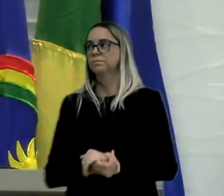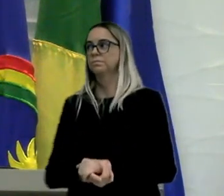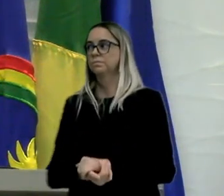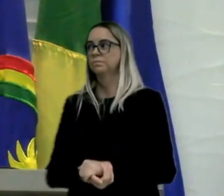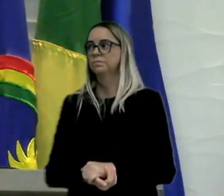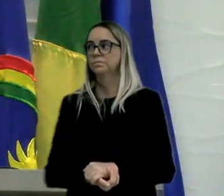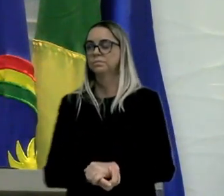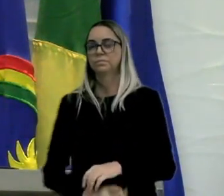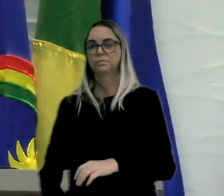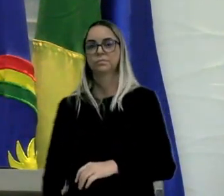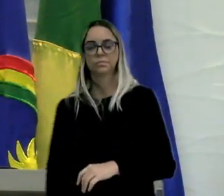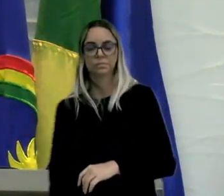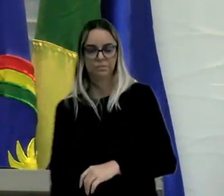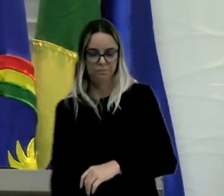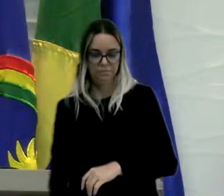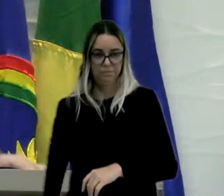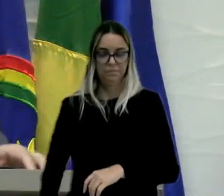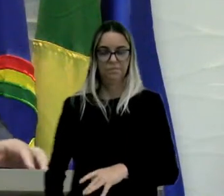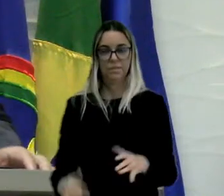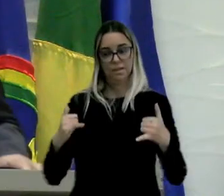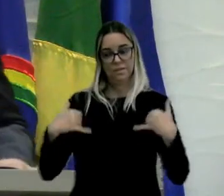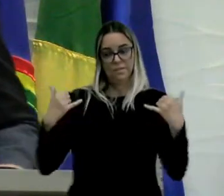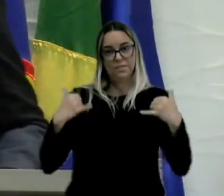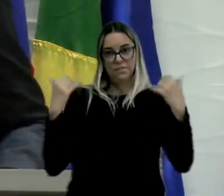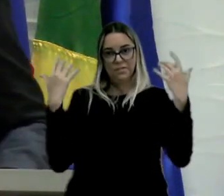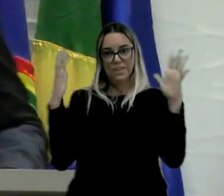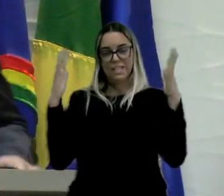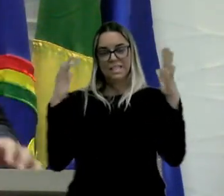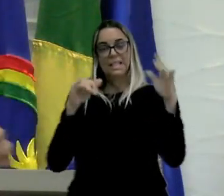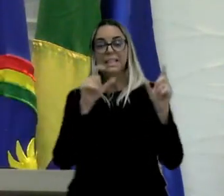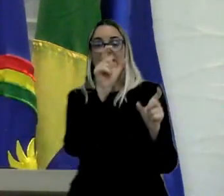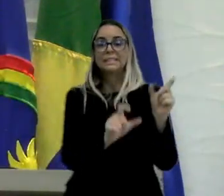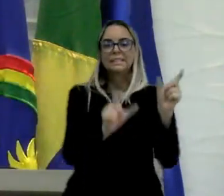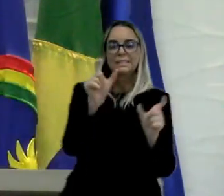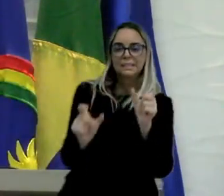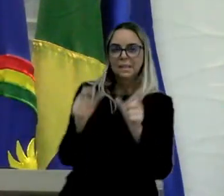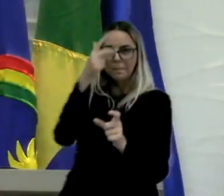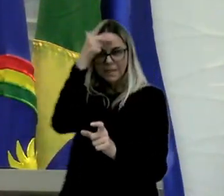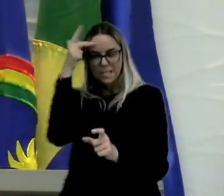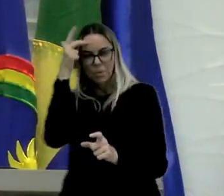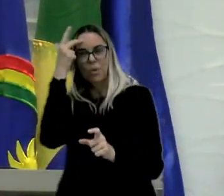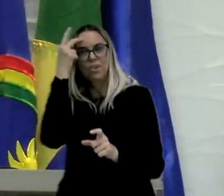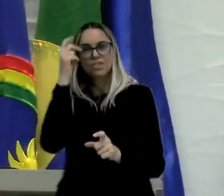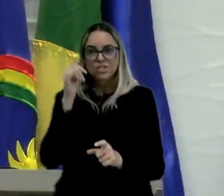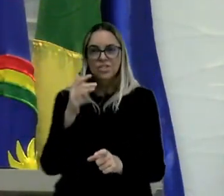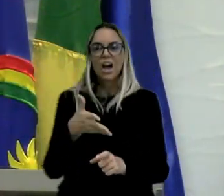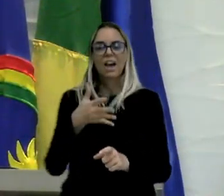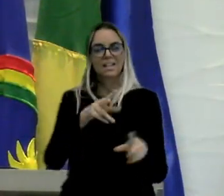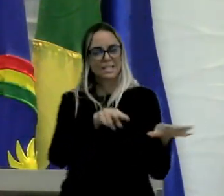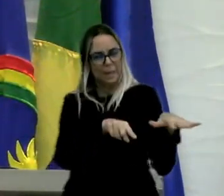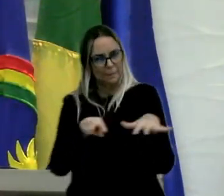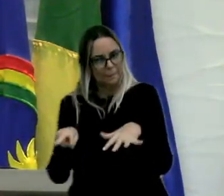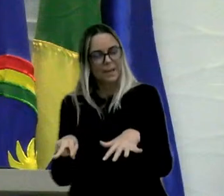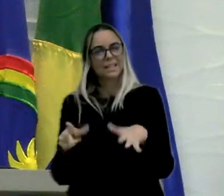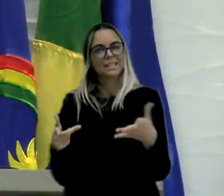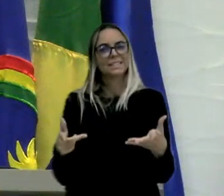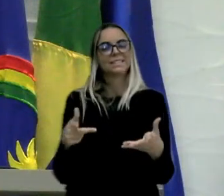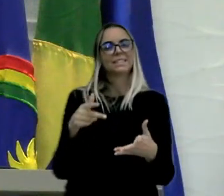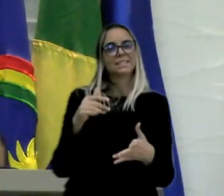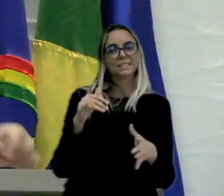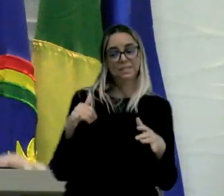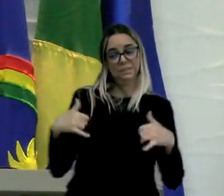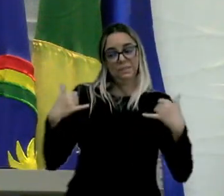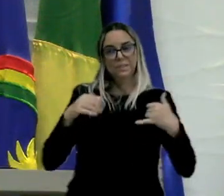todas as felicitações para todos os aniversariantes da semana não é que Deus abençoe a